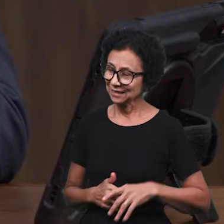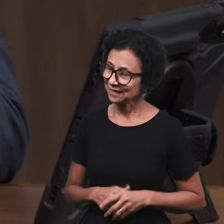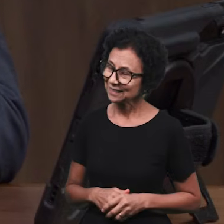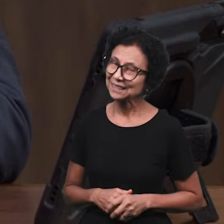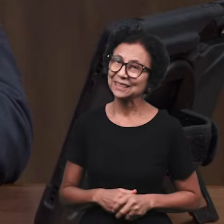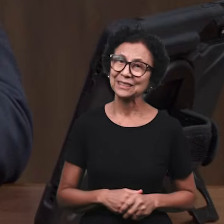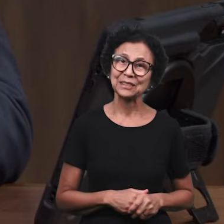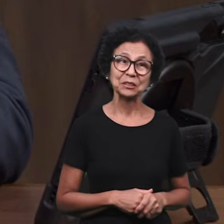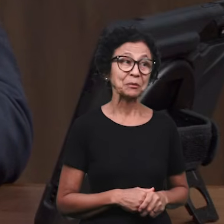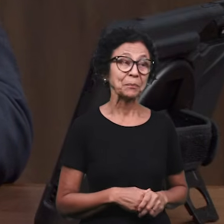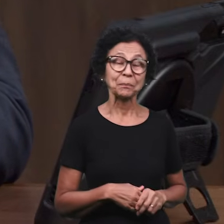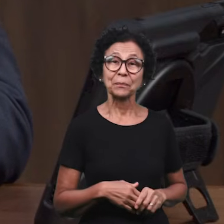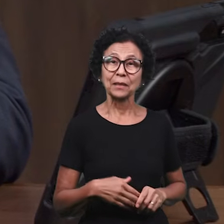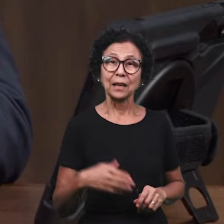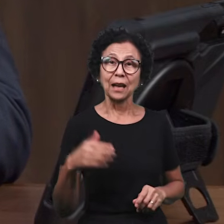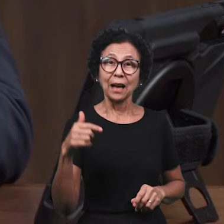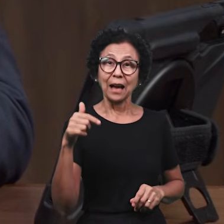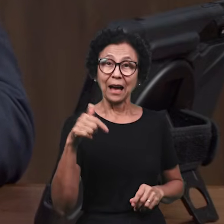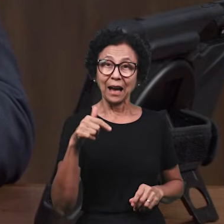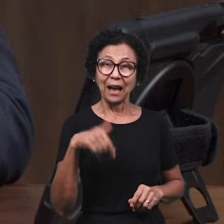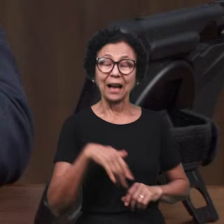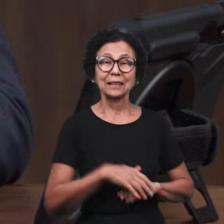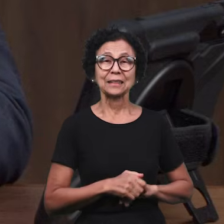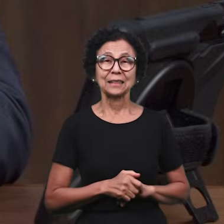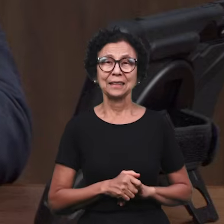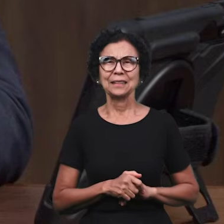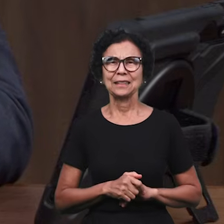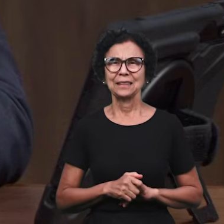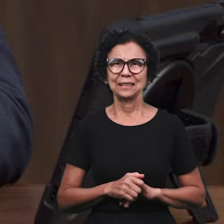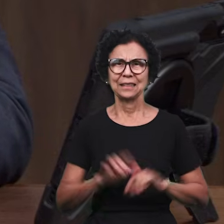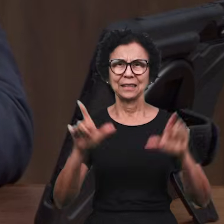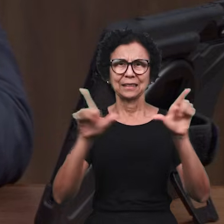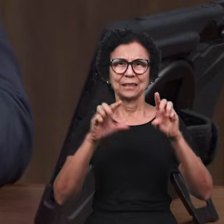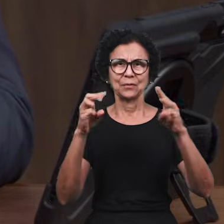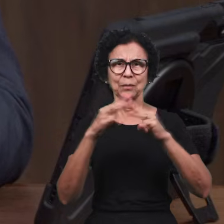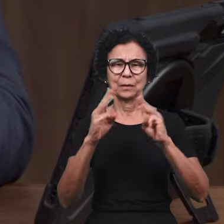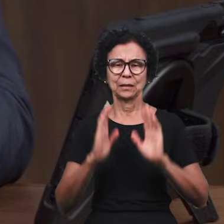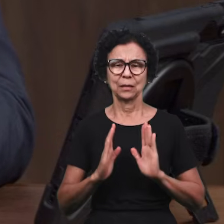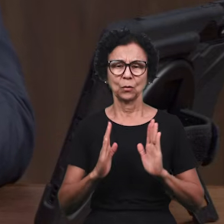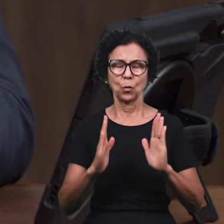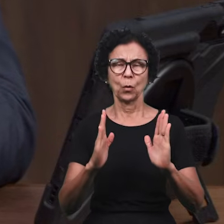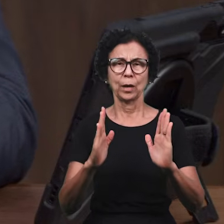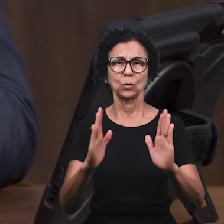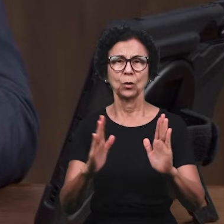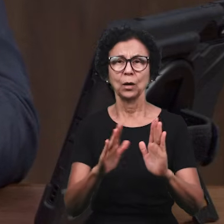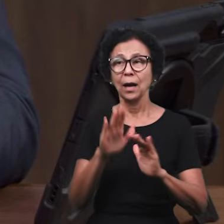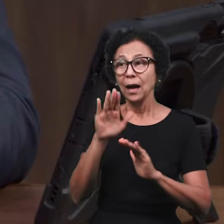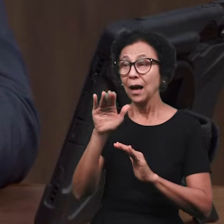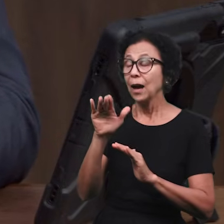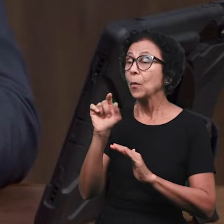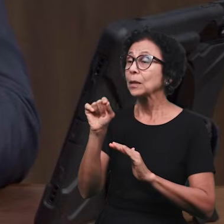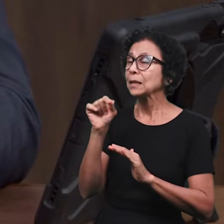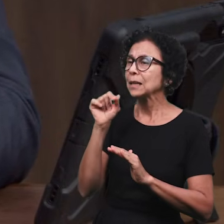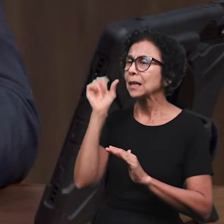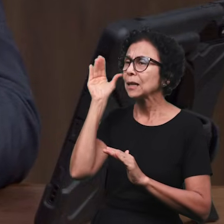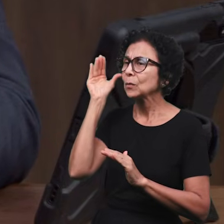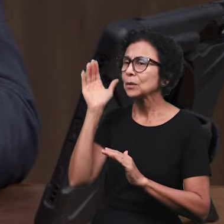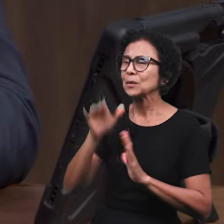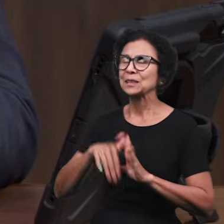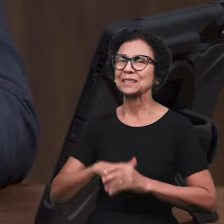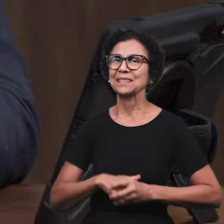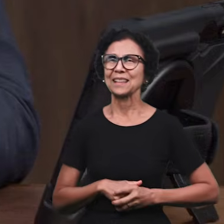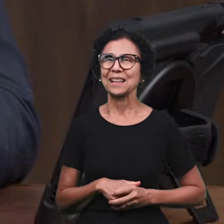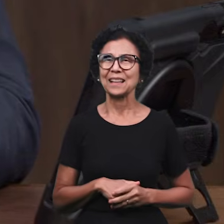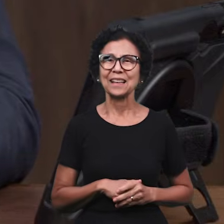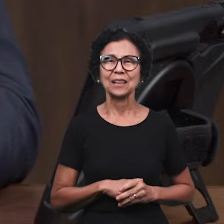menos quando nós passamos aqui nos corredores, aqui, muitos já se interessaram. Hoje o assunto é sobre